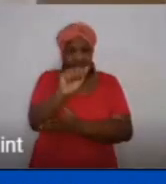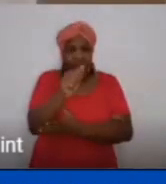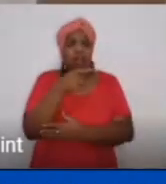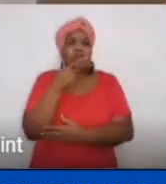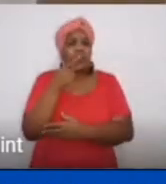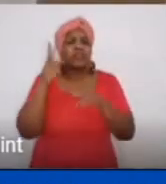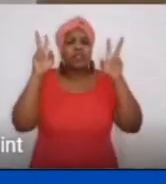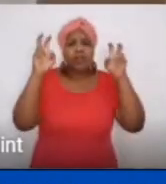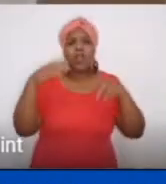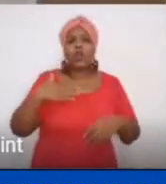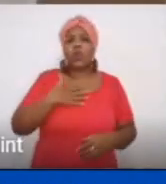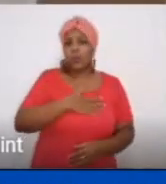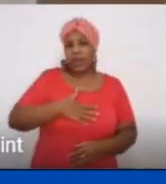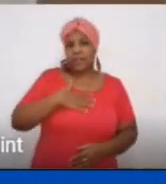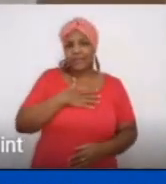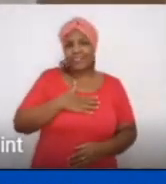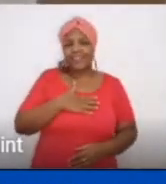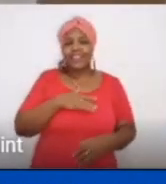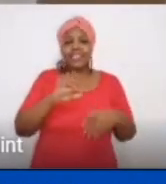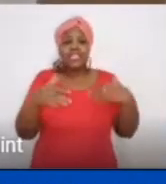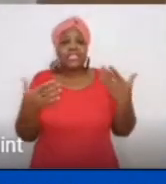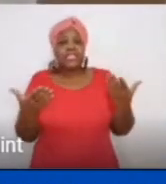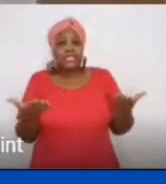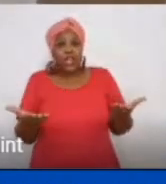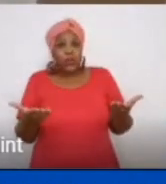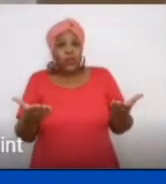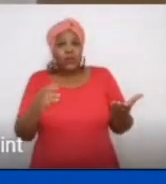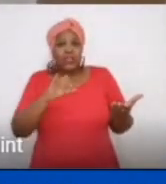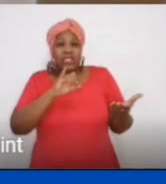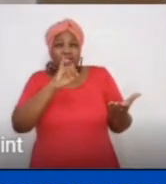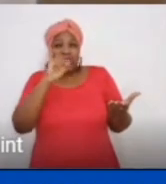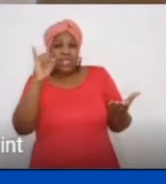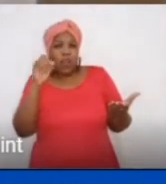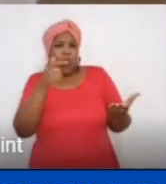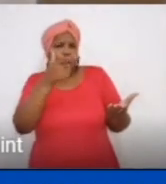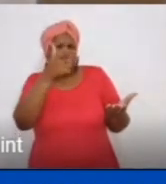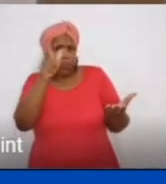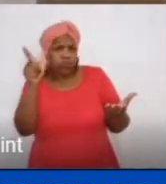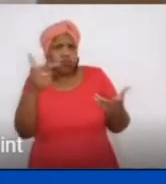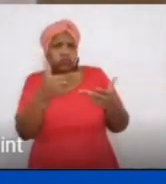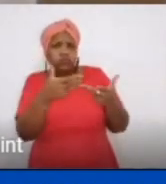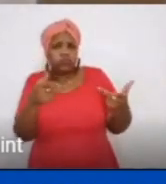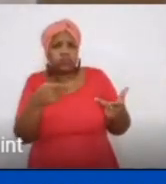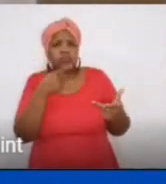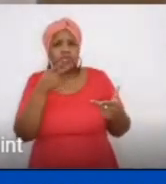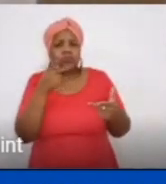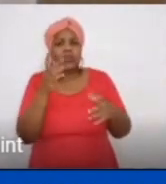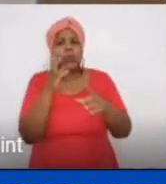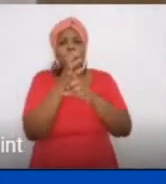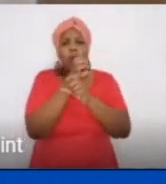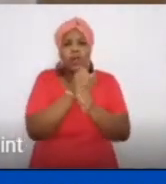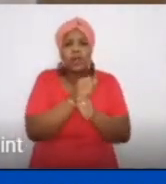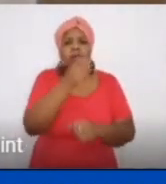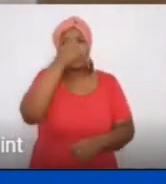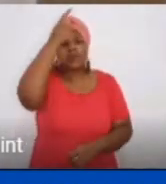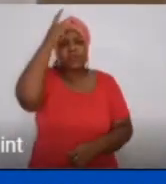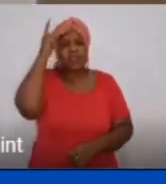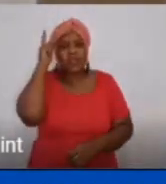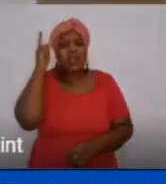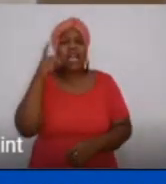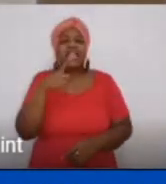prazer. Então, são outras tramas também que vulnerabilizam as pessoas, né, a